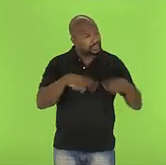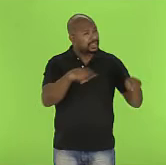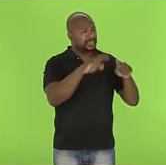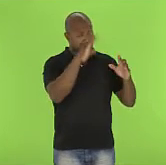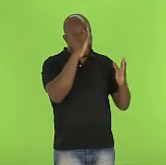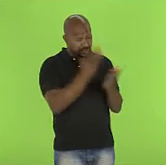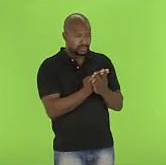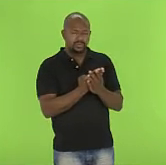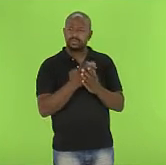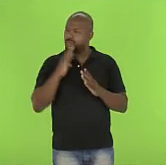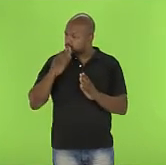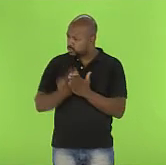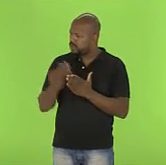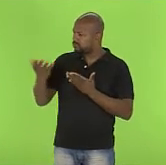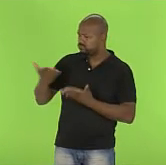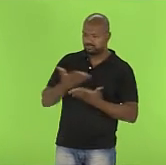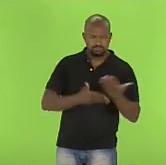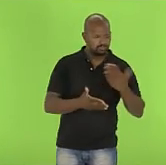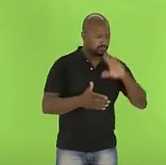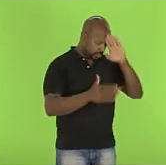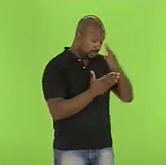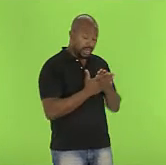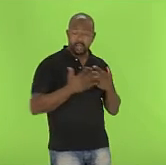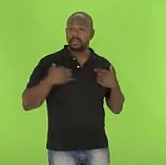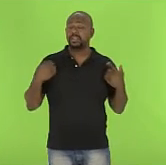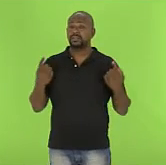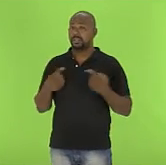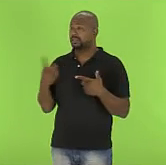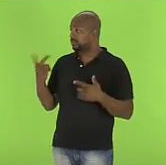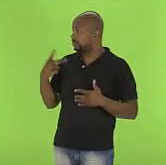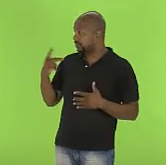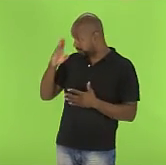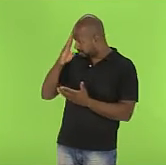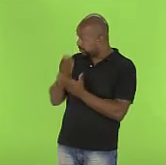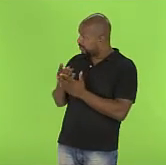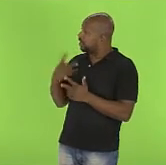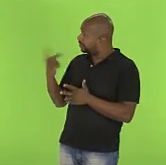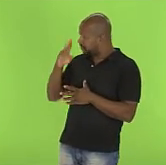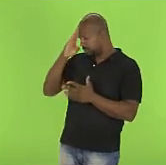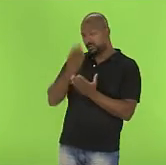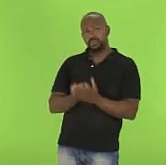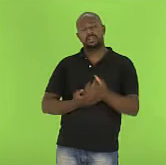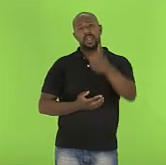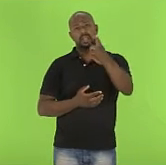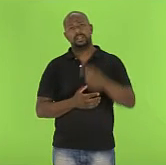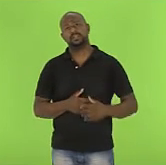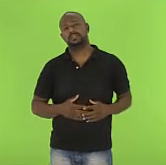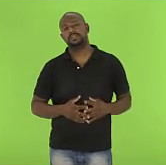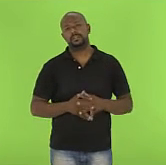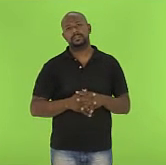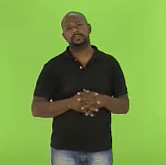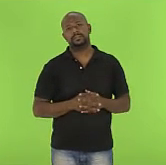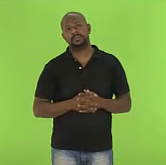uma delas acreditou umas nas outras. Acreditaram na gente. A gente acreditou nelas.